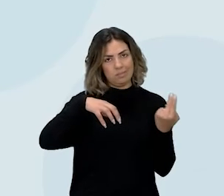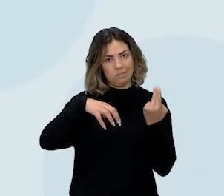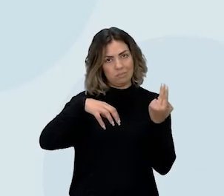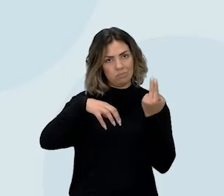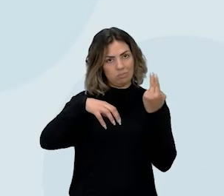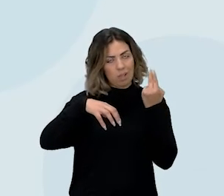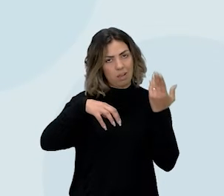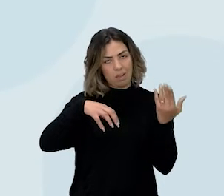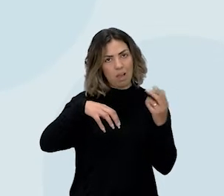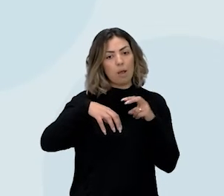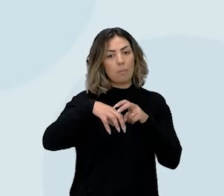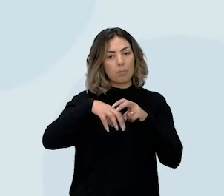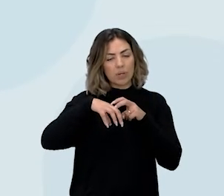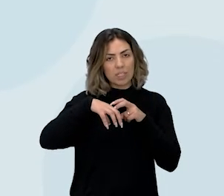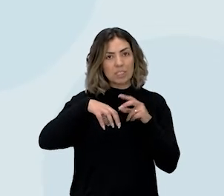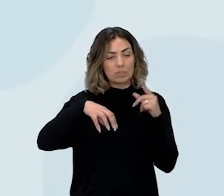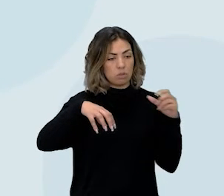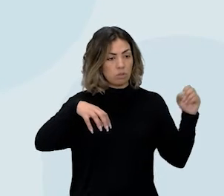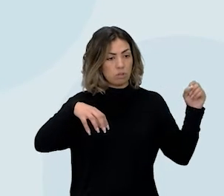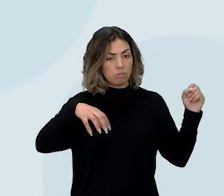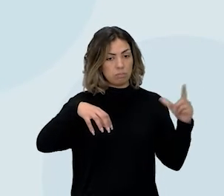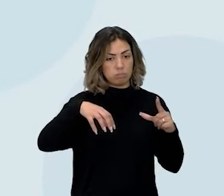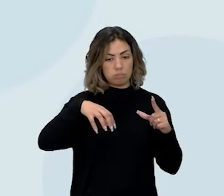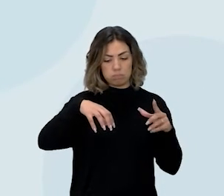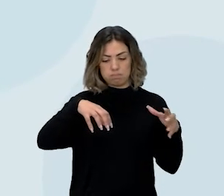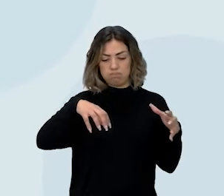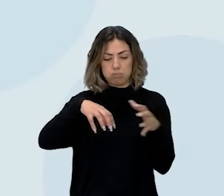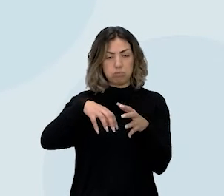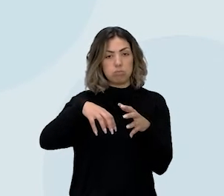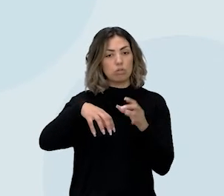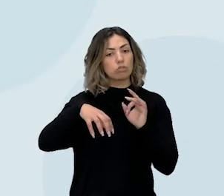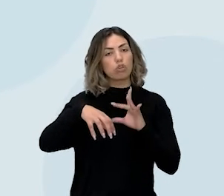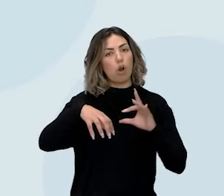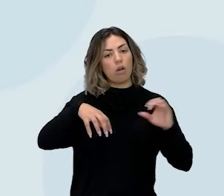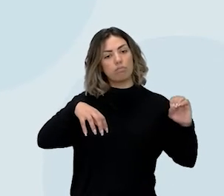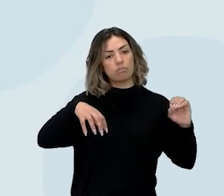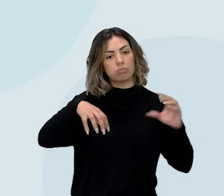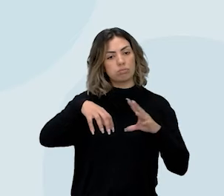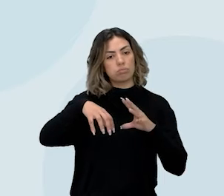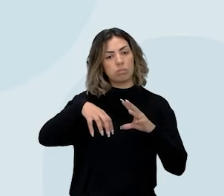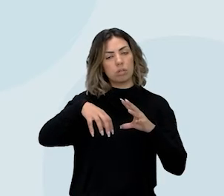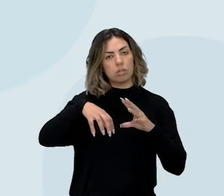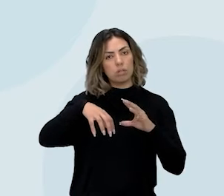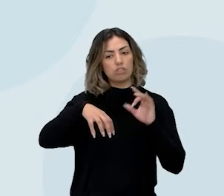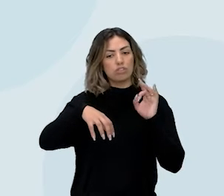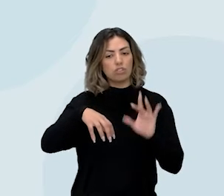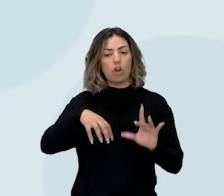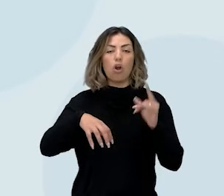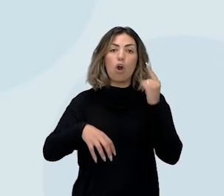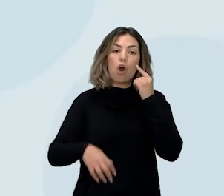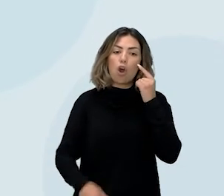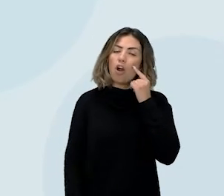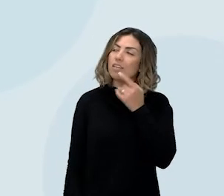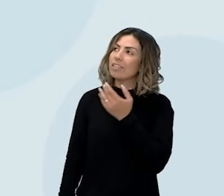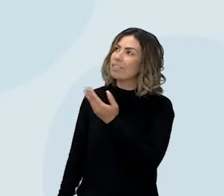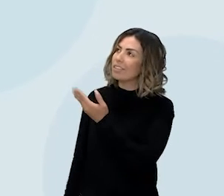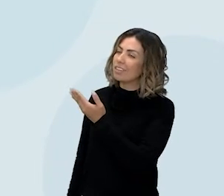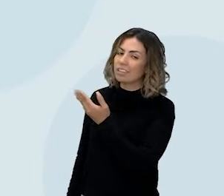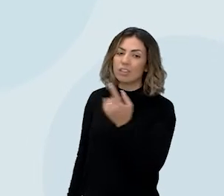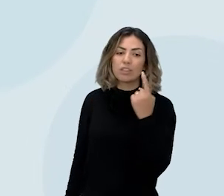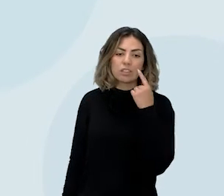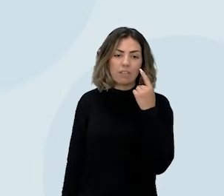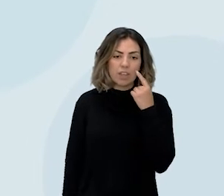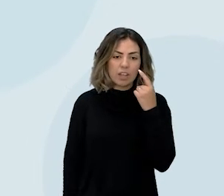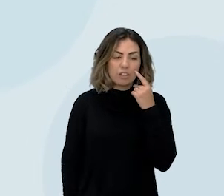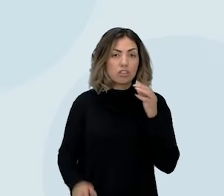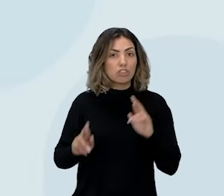certo? Então, a maneira que a gente está representando, ó, deixa eu mostrar aqui, ó. Aqui tem uma vista, né, e aqui a